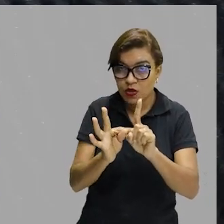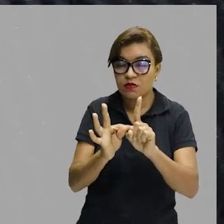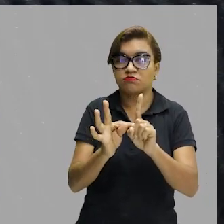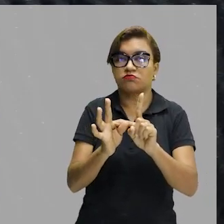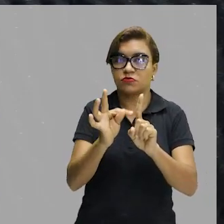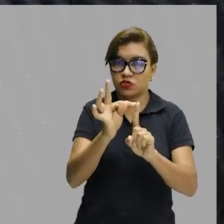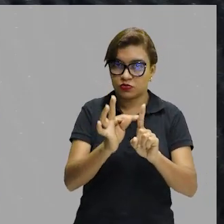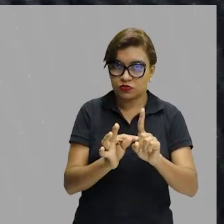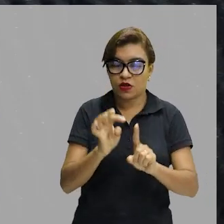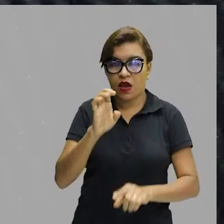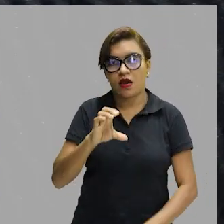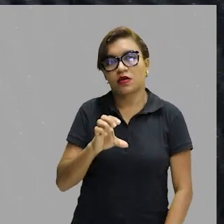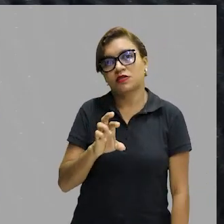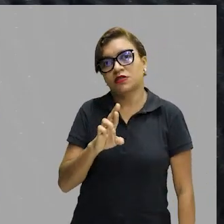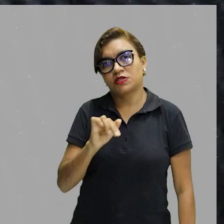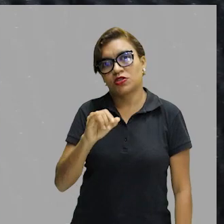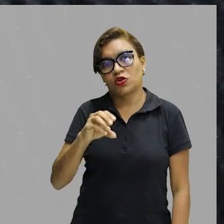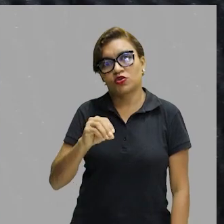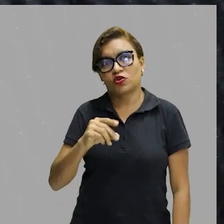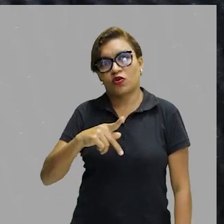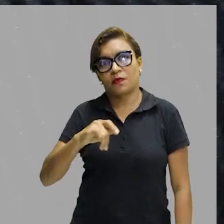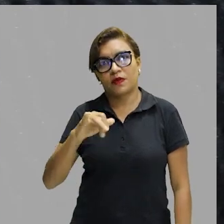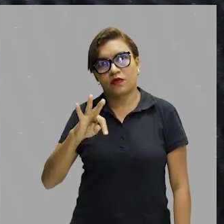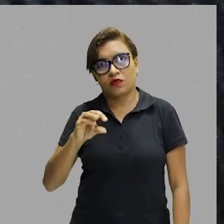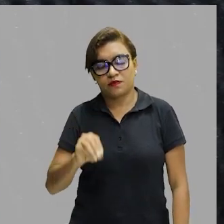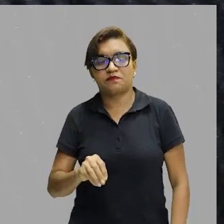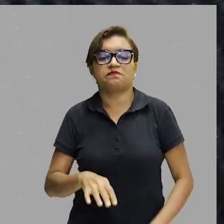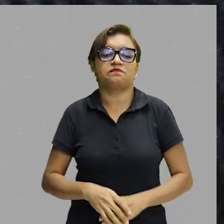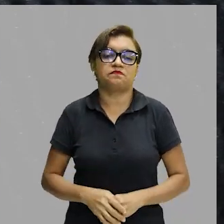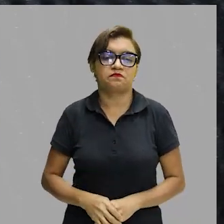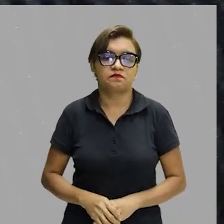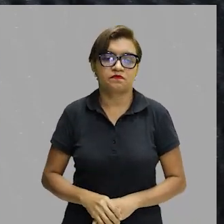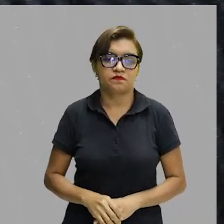efeito crioscópico. Bom,